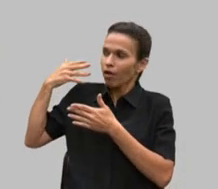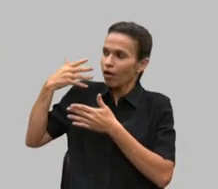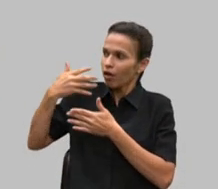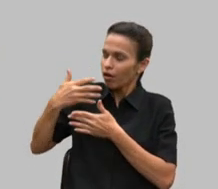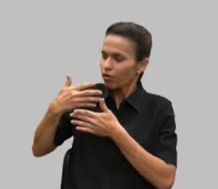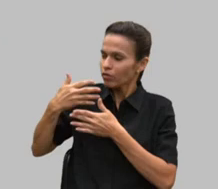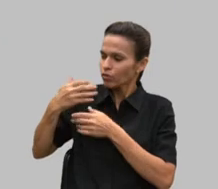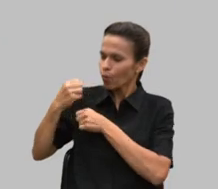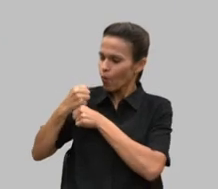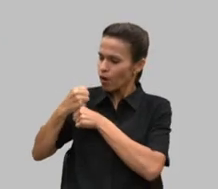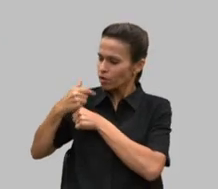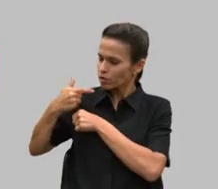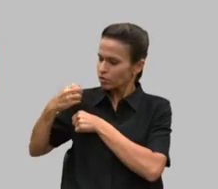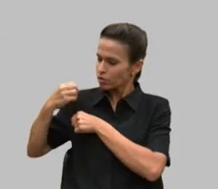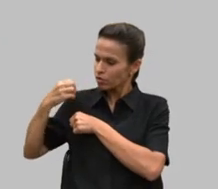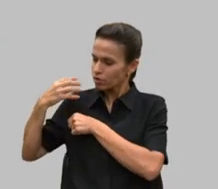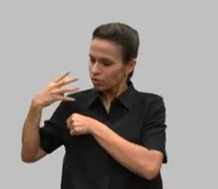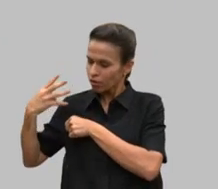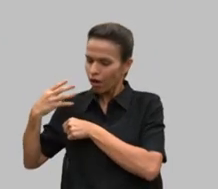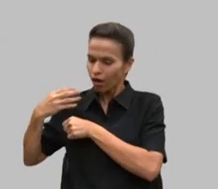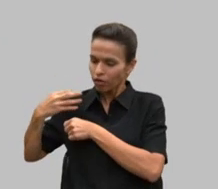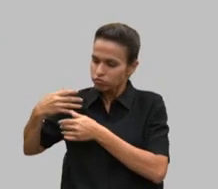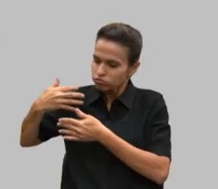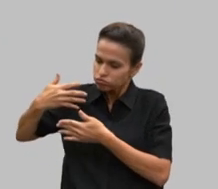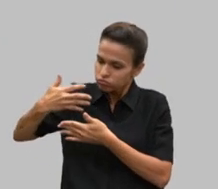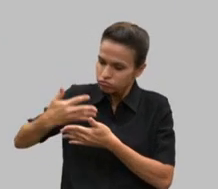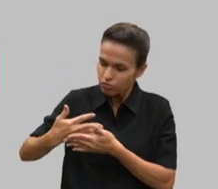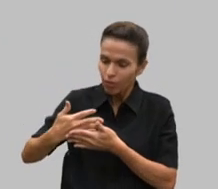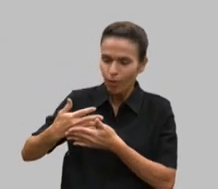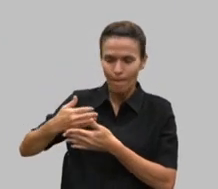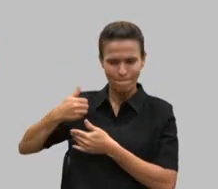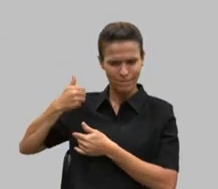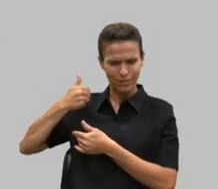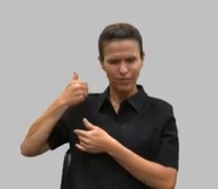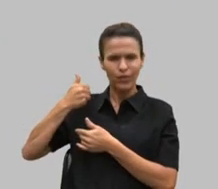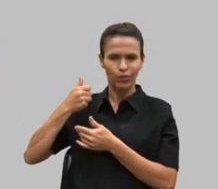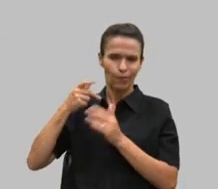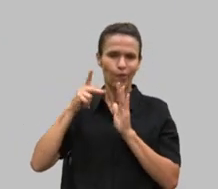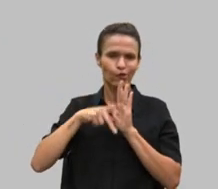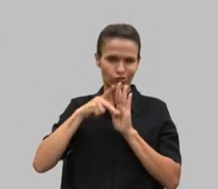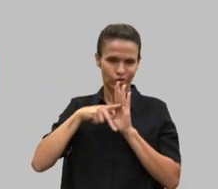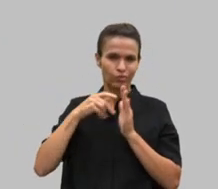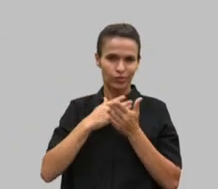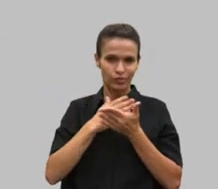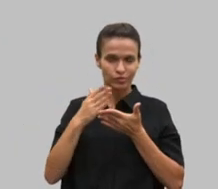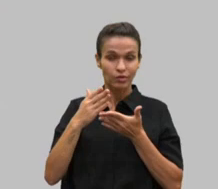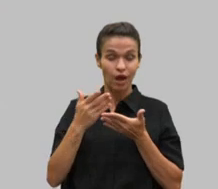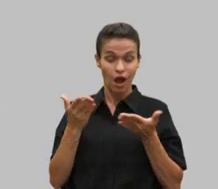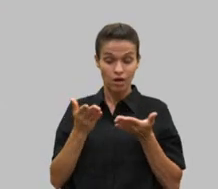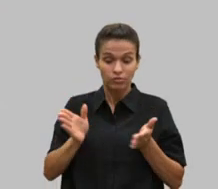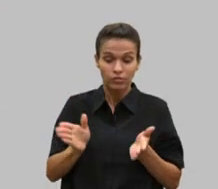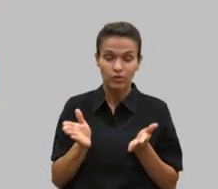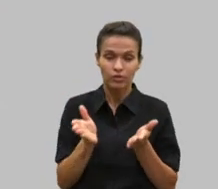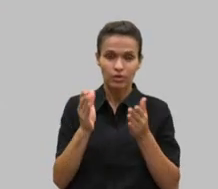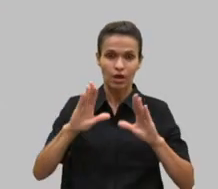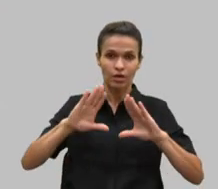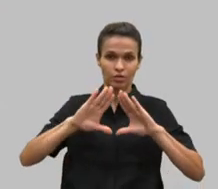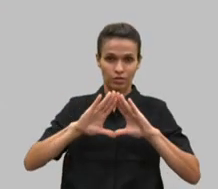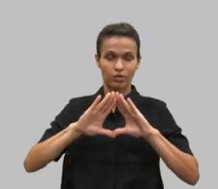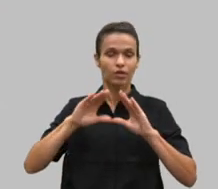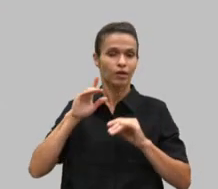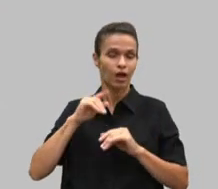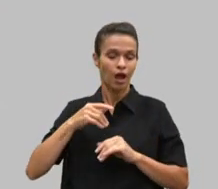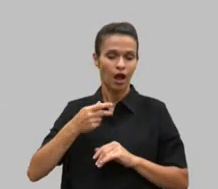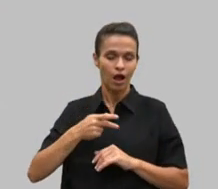ano da primeira edição do projeto e que desde então auxiliamos a Assembleia Legislativa do Estado de Minas Gerais